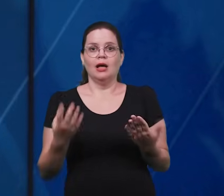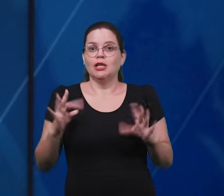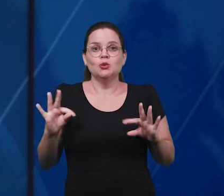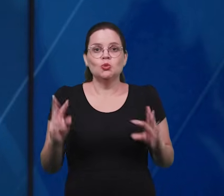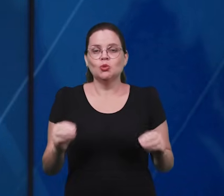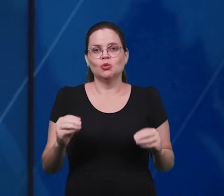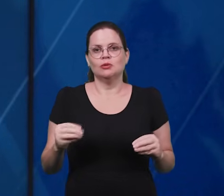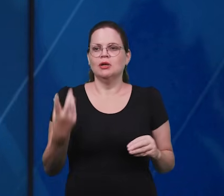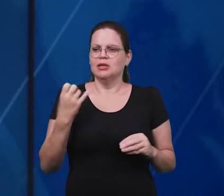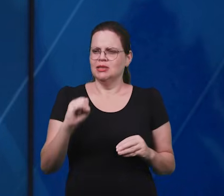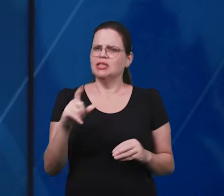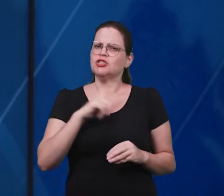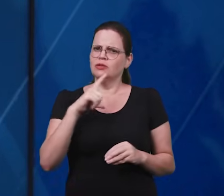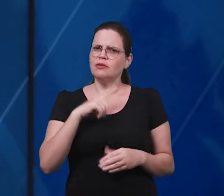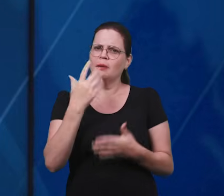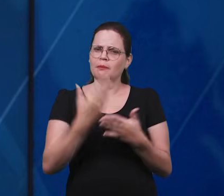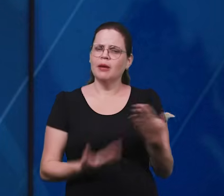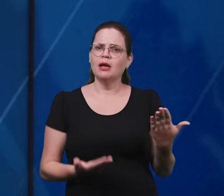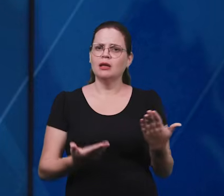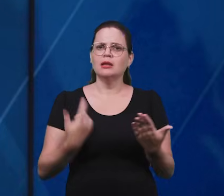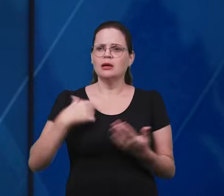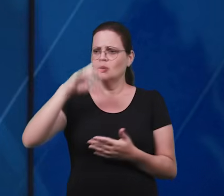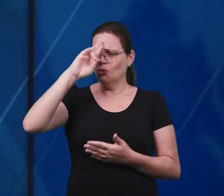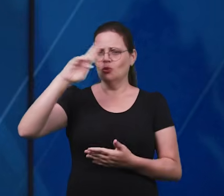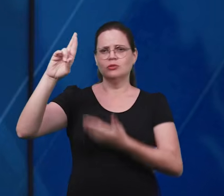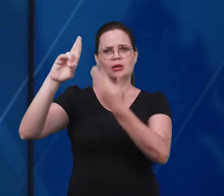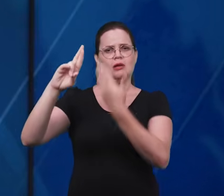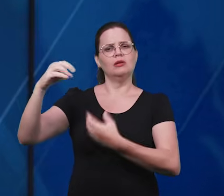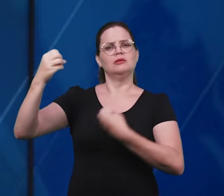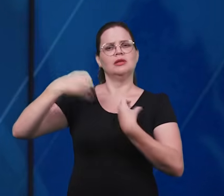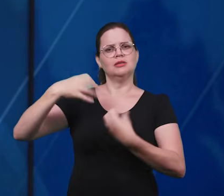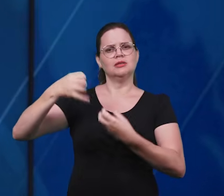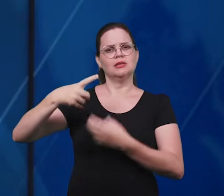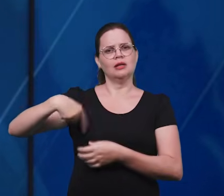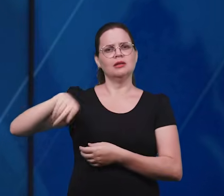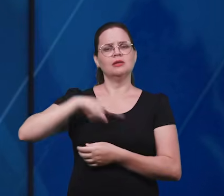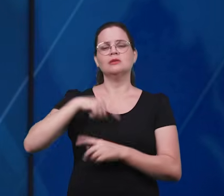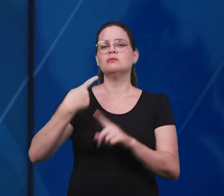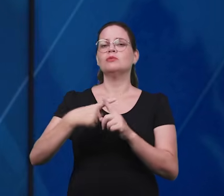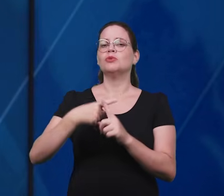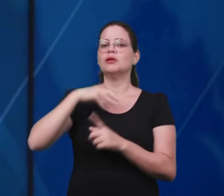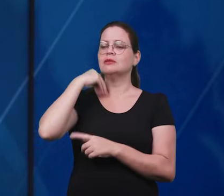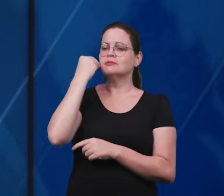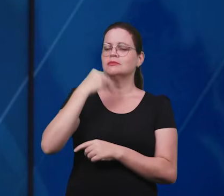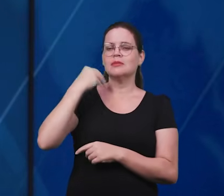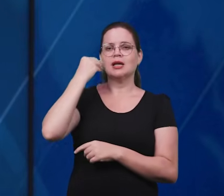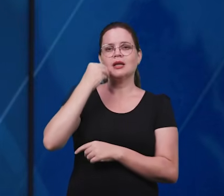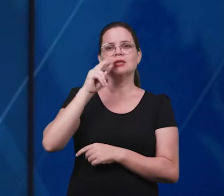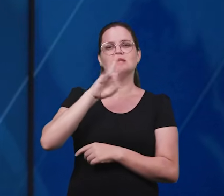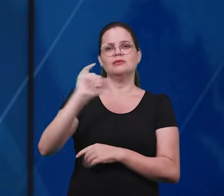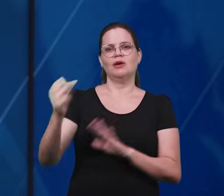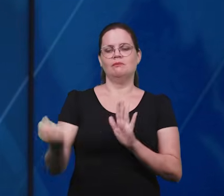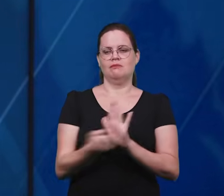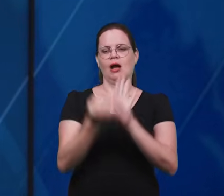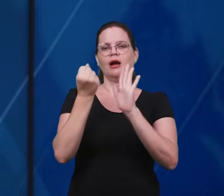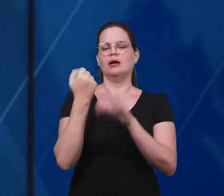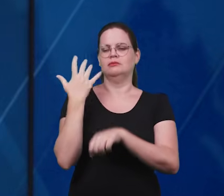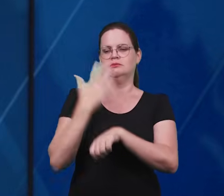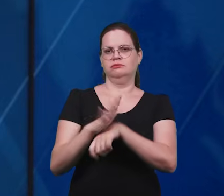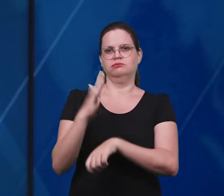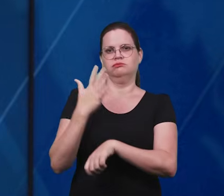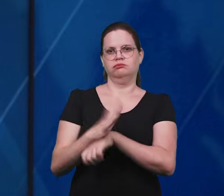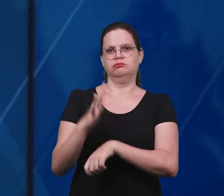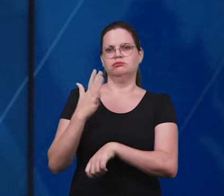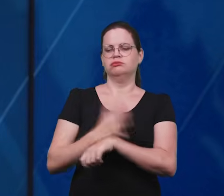derrotas, enfrentando derrotas, contando que essas experiências sejam extraídos